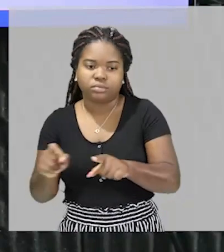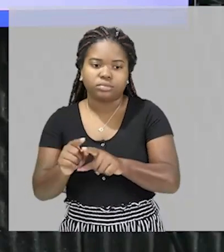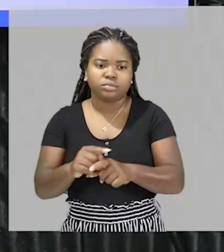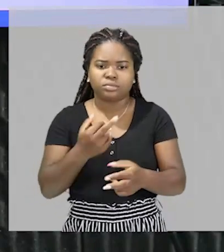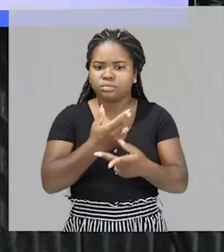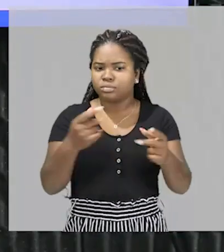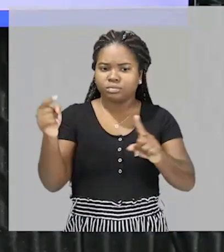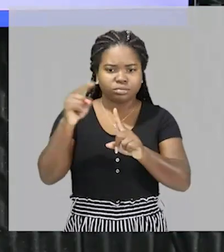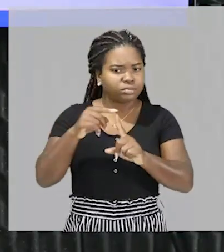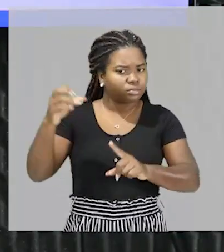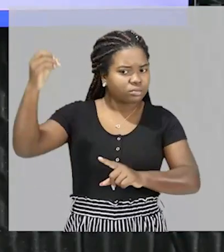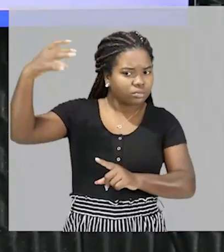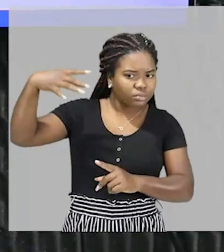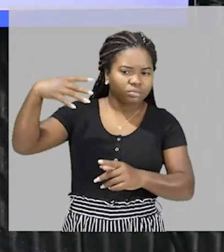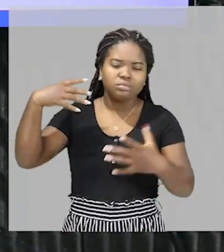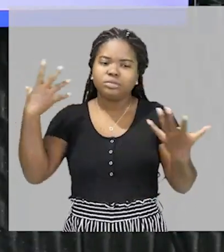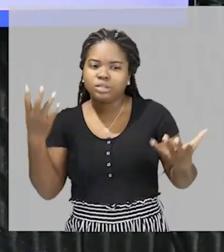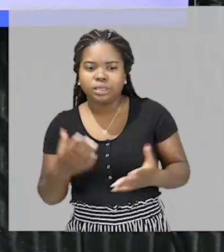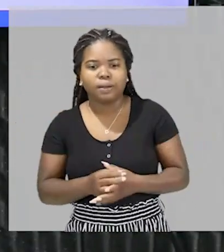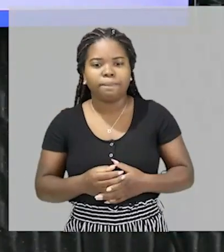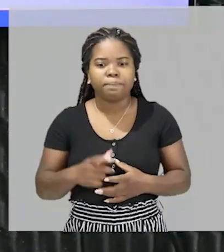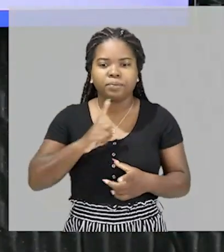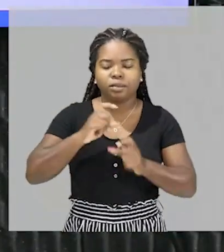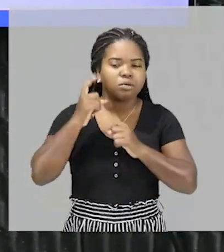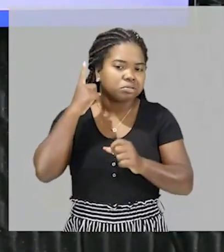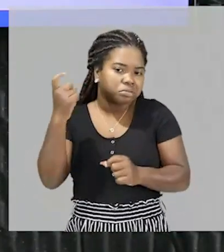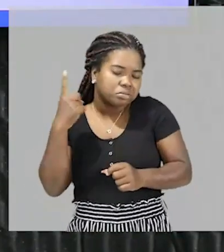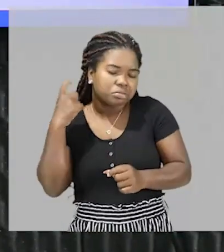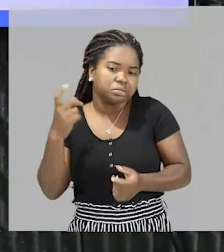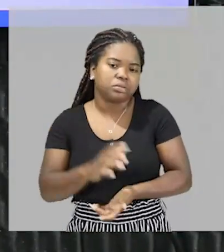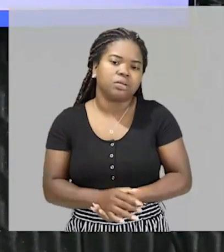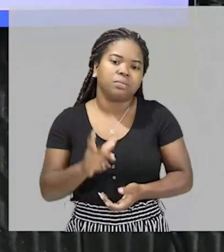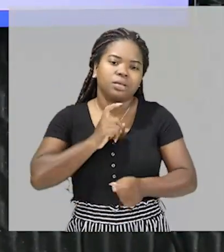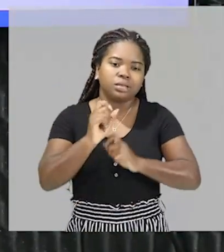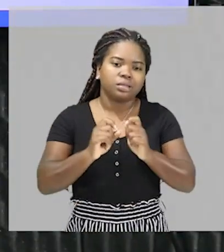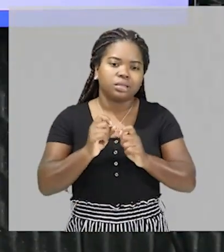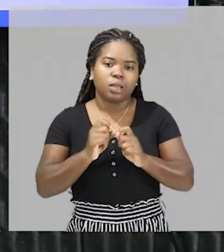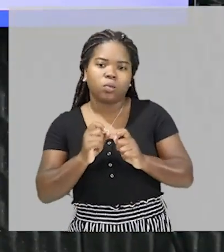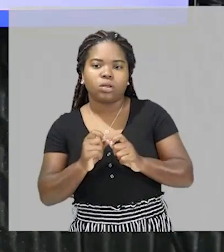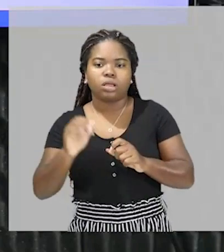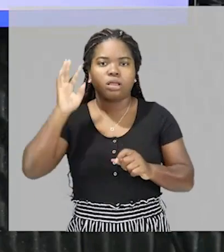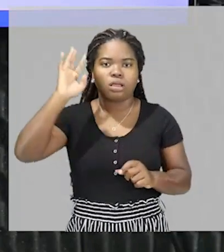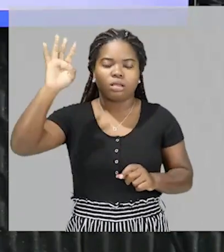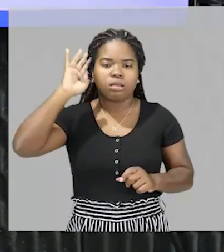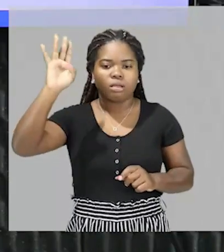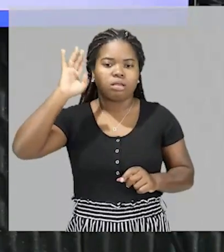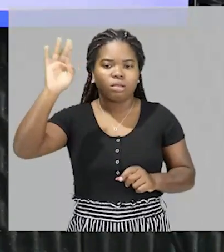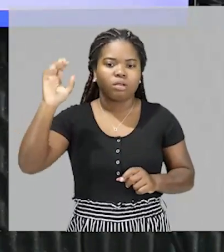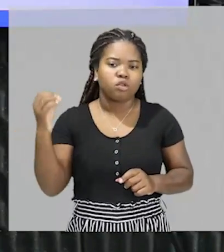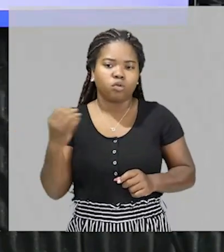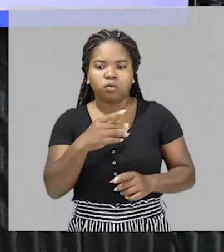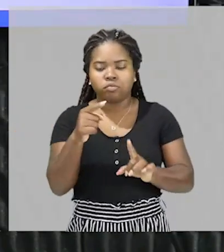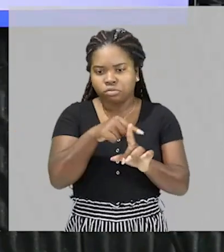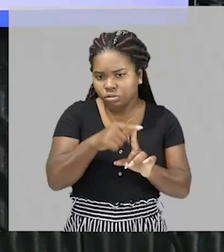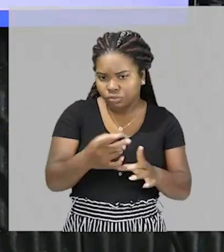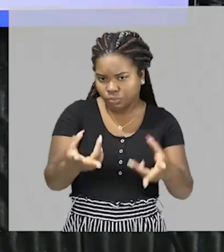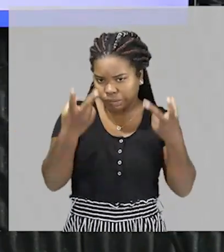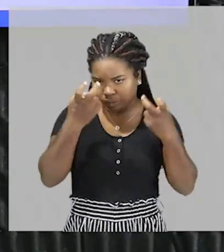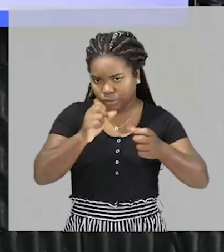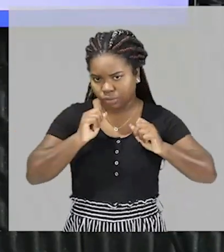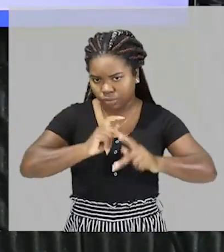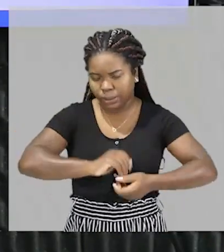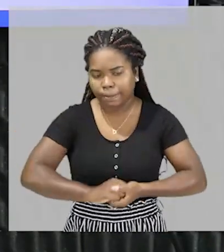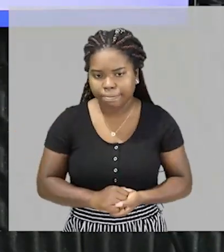luz, como desconforto, sons, barulhos, para criar uma tempestade na tua cabeça e criar novas formas de você perceber a